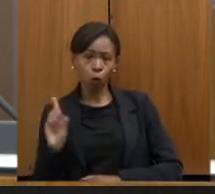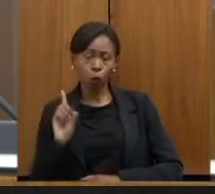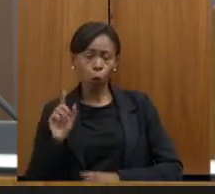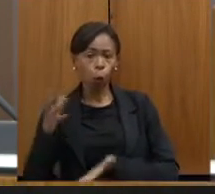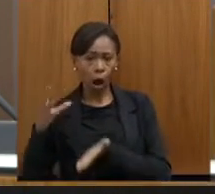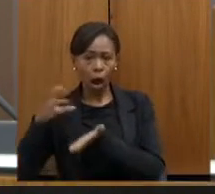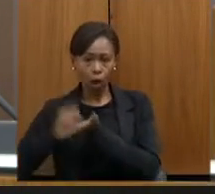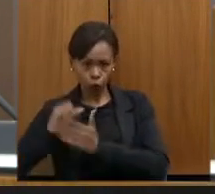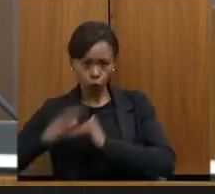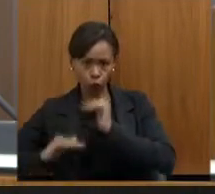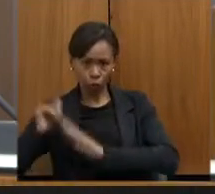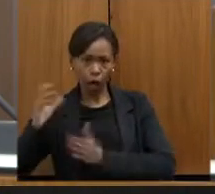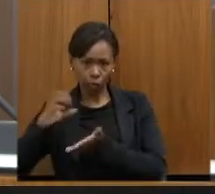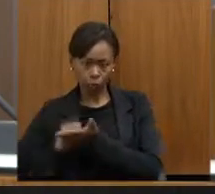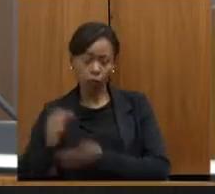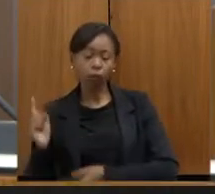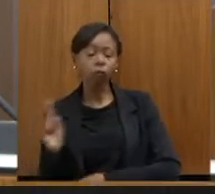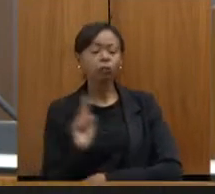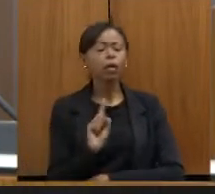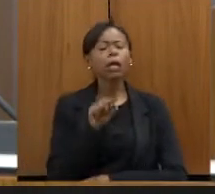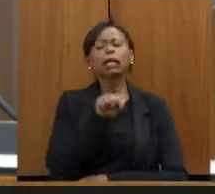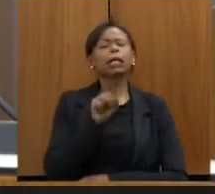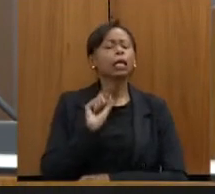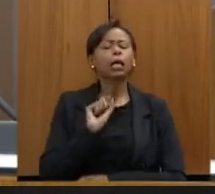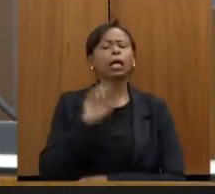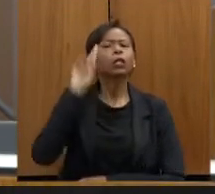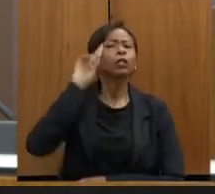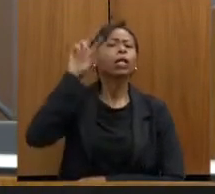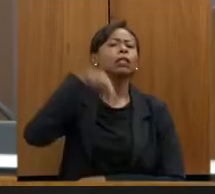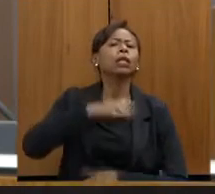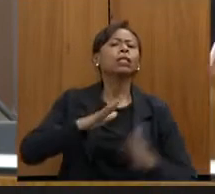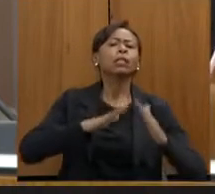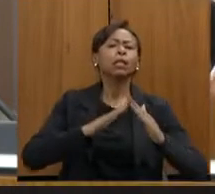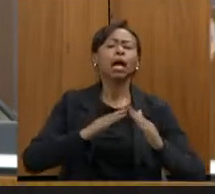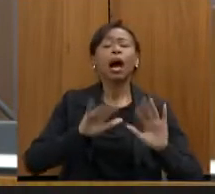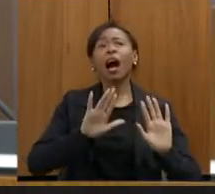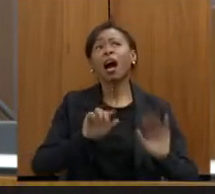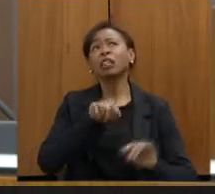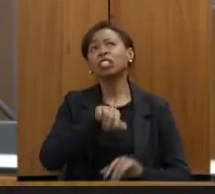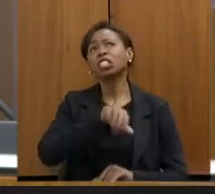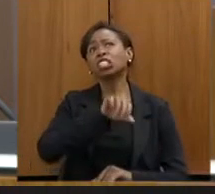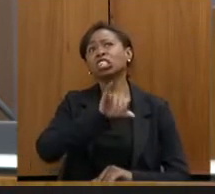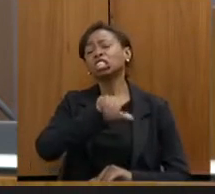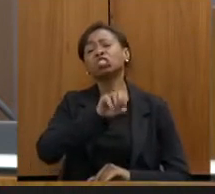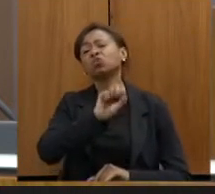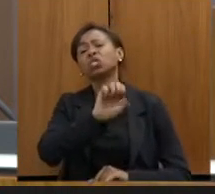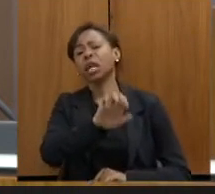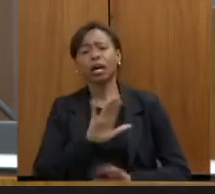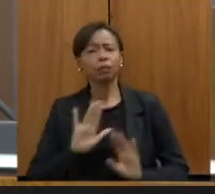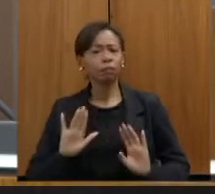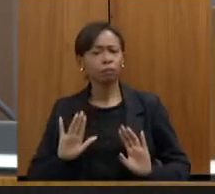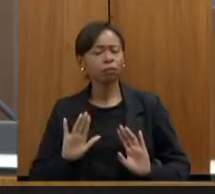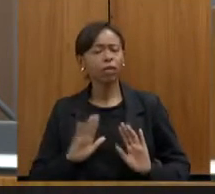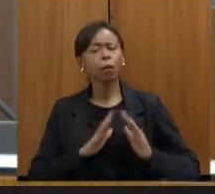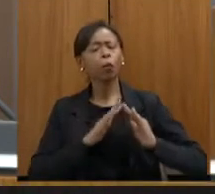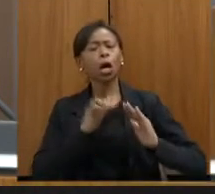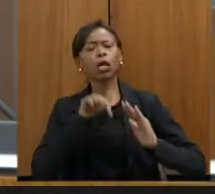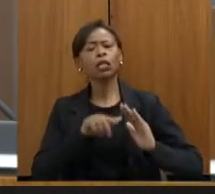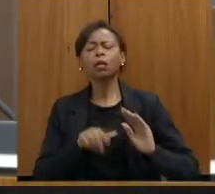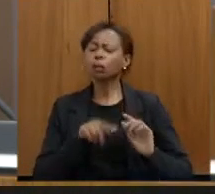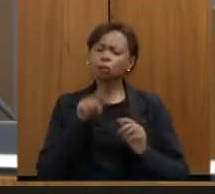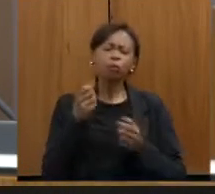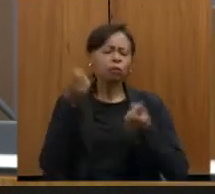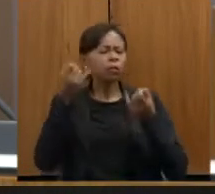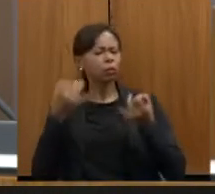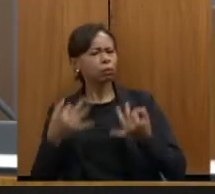e quem é que está ocupando esse imóvel aqui? Ah, é o Sr. José. Aí está o Sr. José que está morando aqui. Fala, Sr. José, me